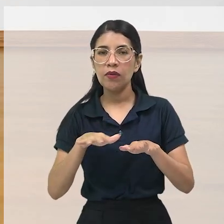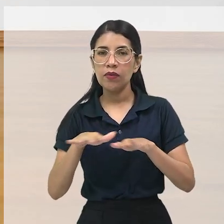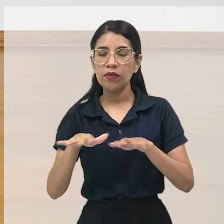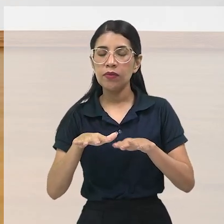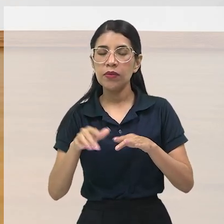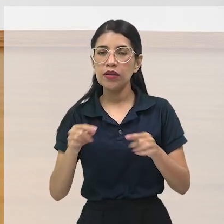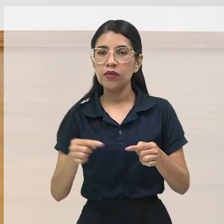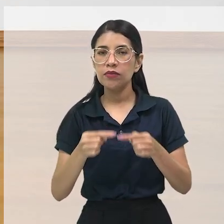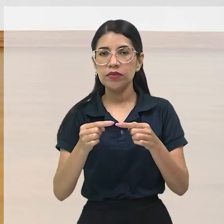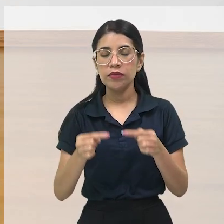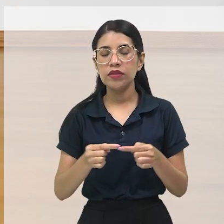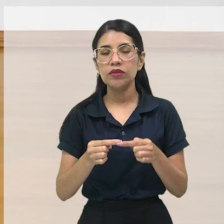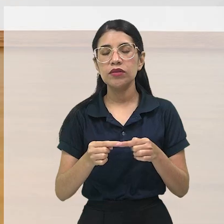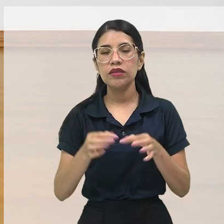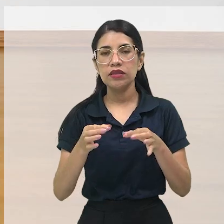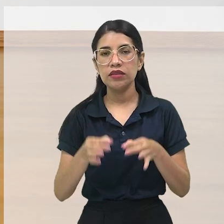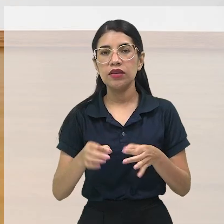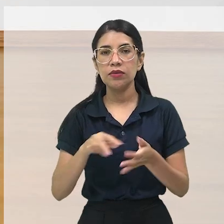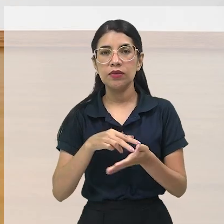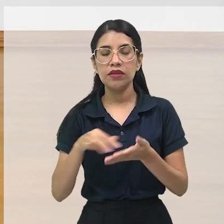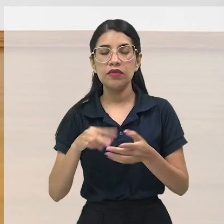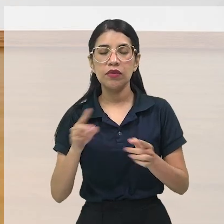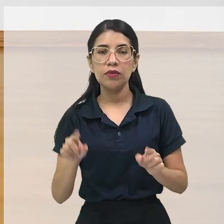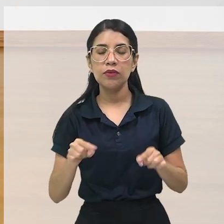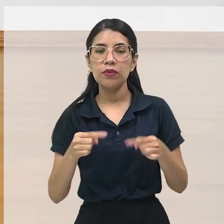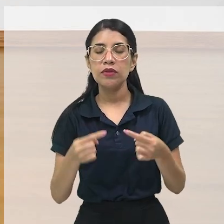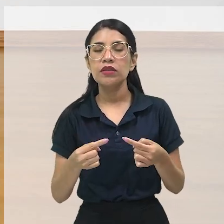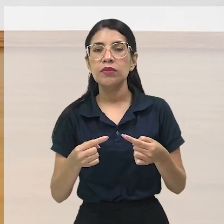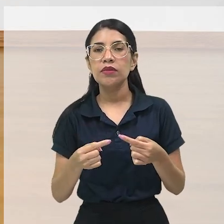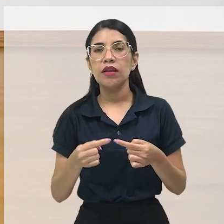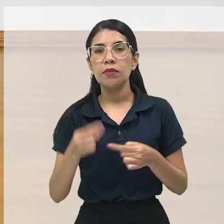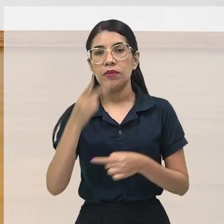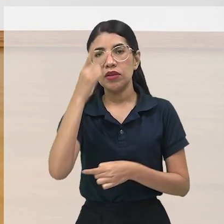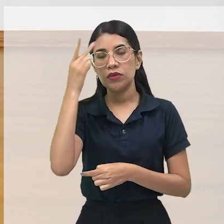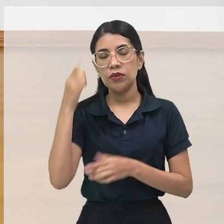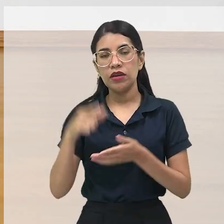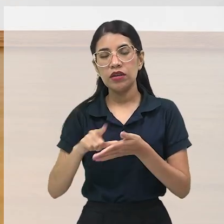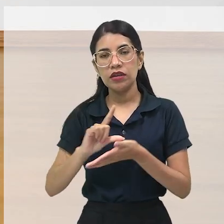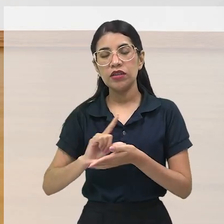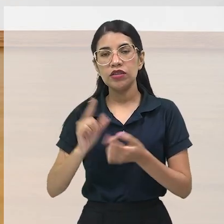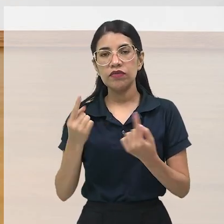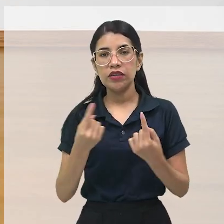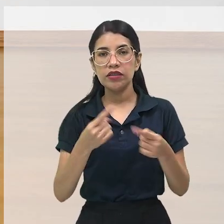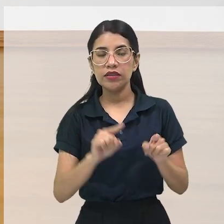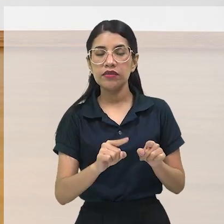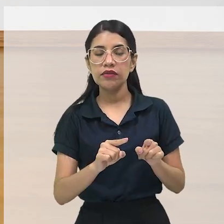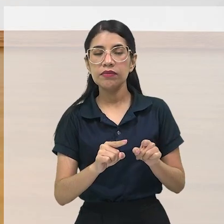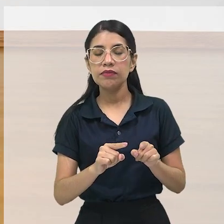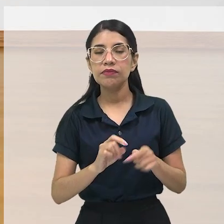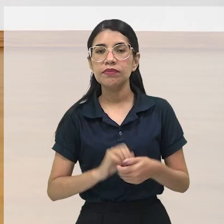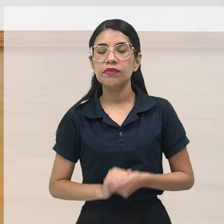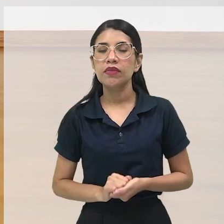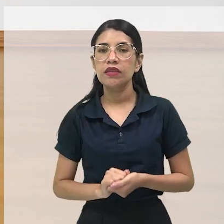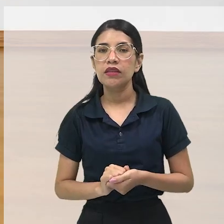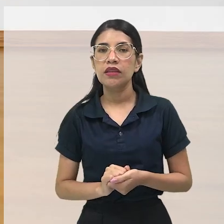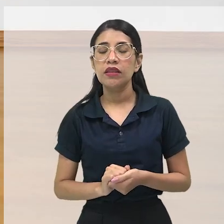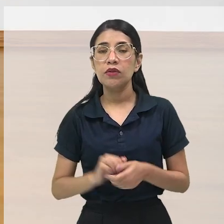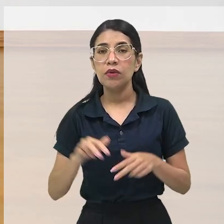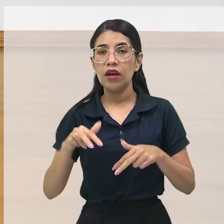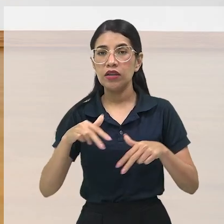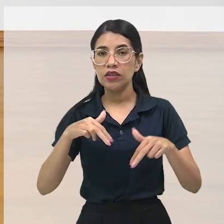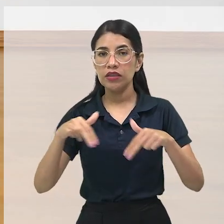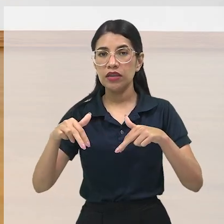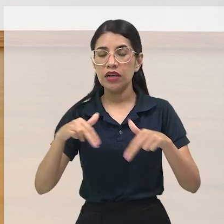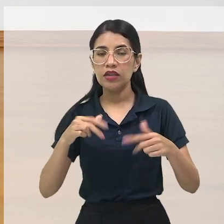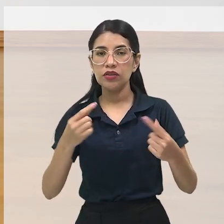coreográfica dançada como desafio pelo dançarino anterior. Então, nessa dança, os dançarinos eles